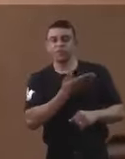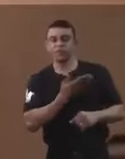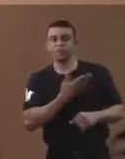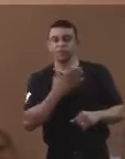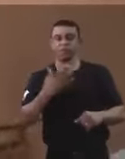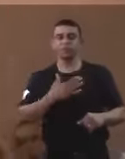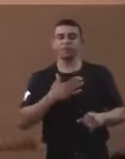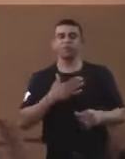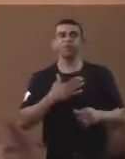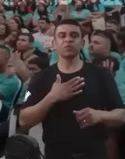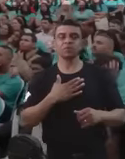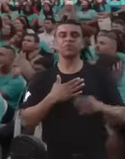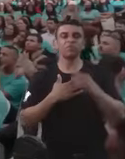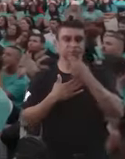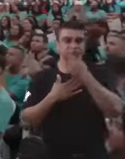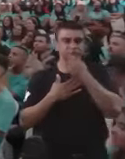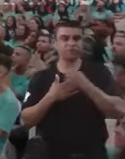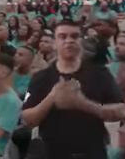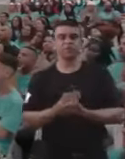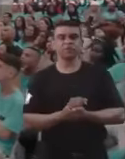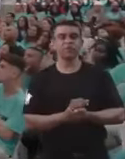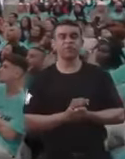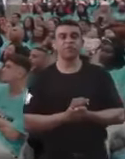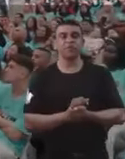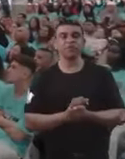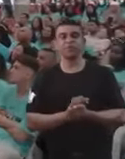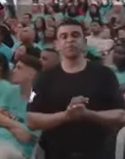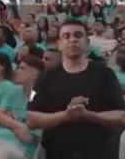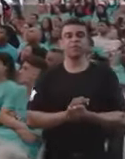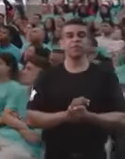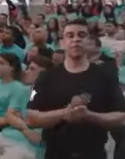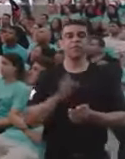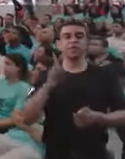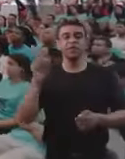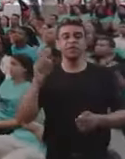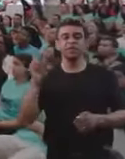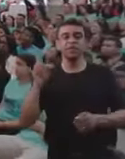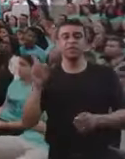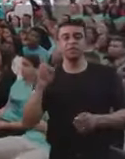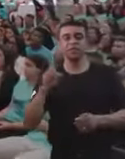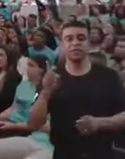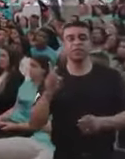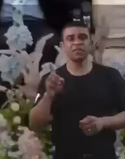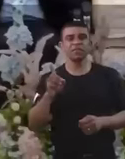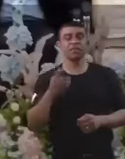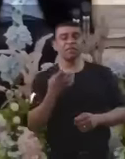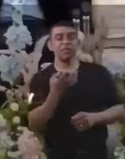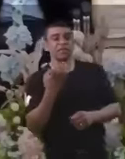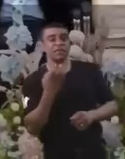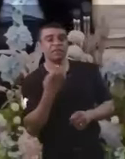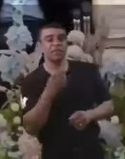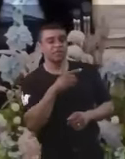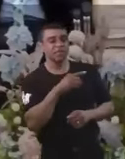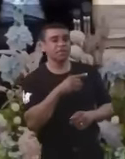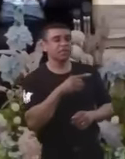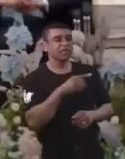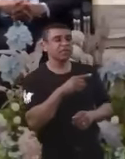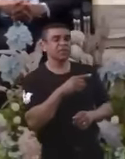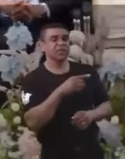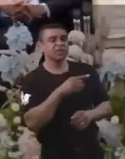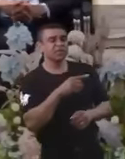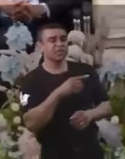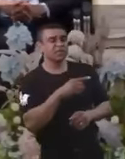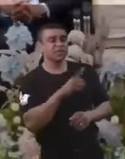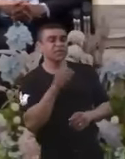lá? Alimentando a raiva contra o seu irmão. Quem é inimigo da graça, cria abismos e não constrói